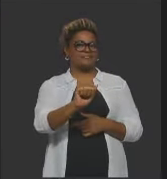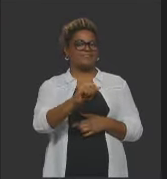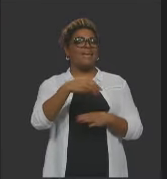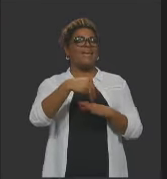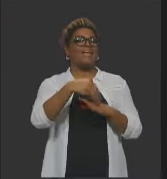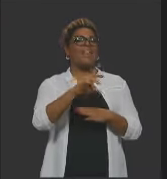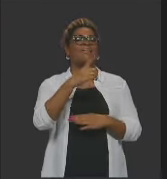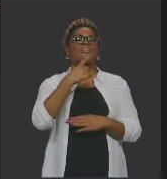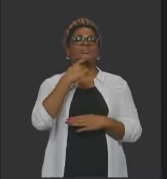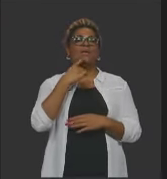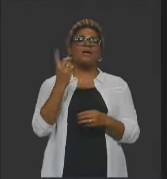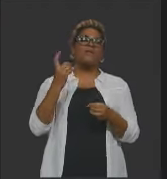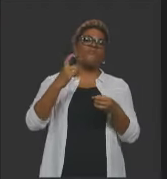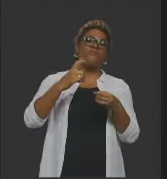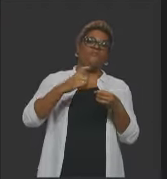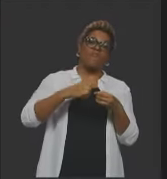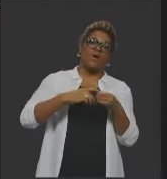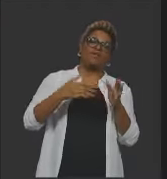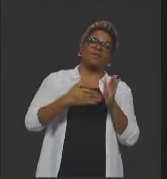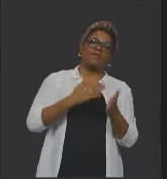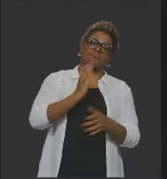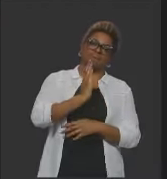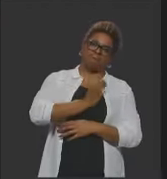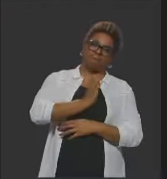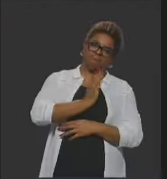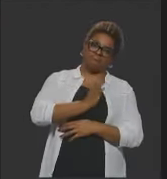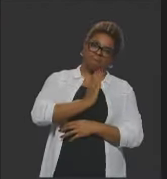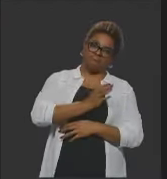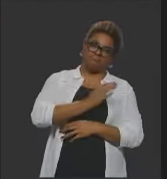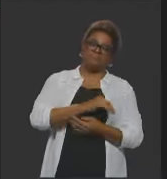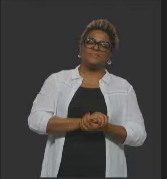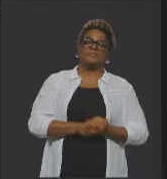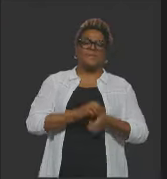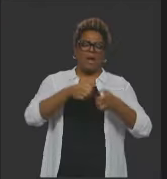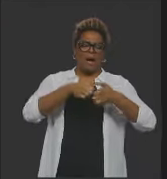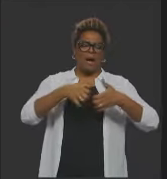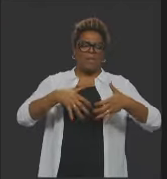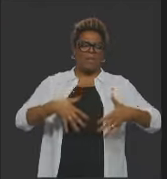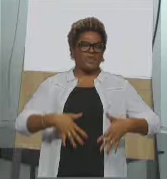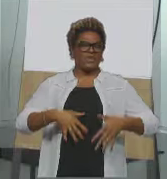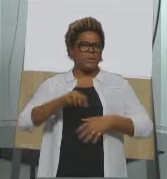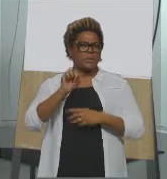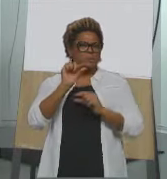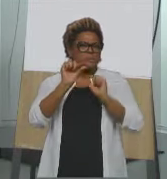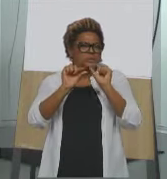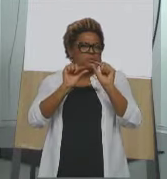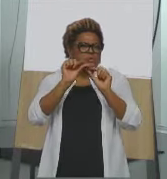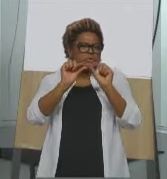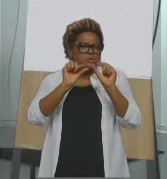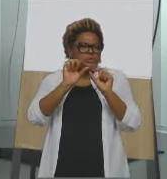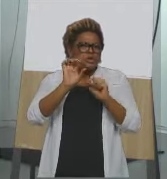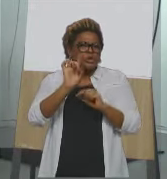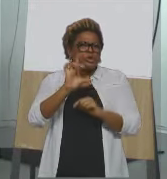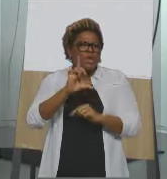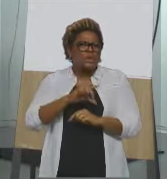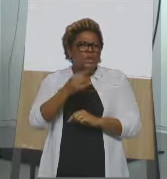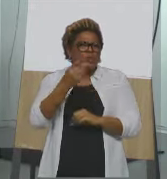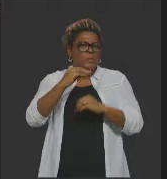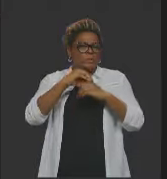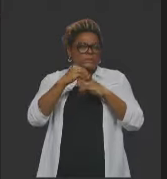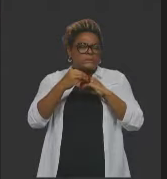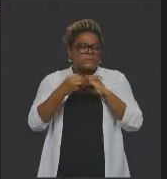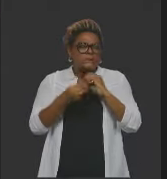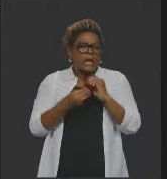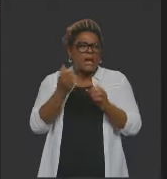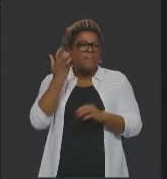da célula até o coração. São ramificações microscópicas e possuem somente uma camada celular que